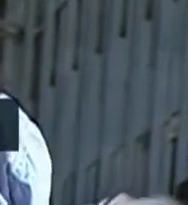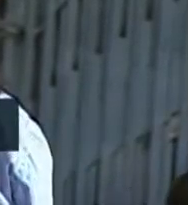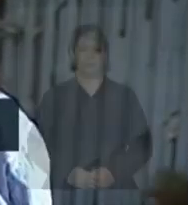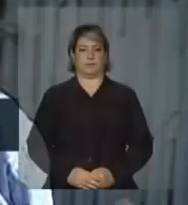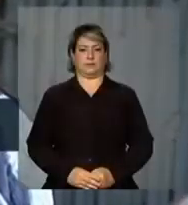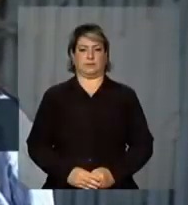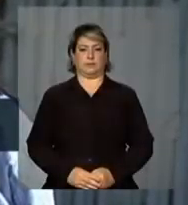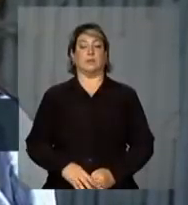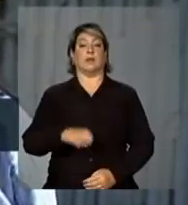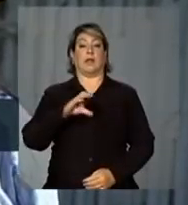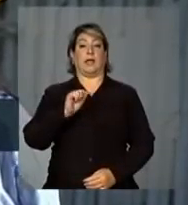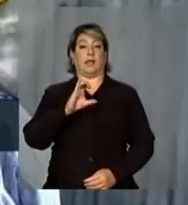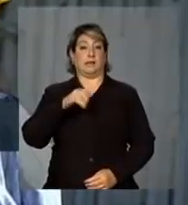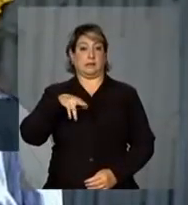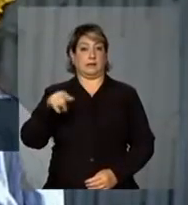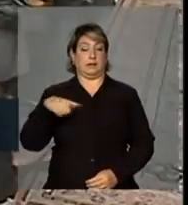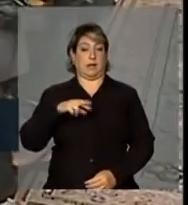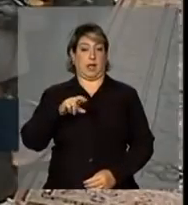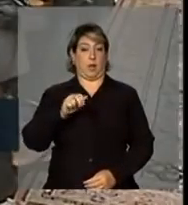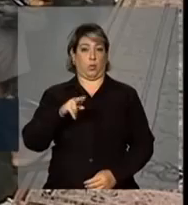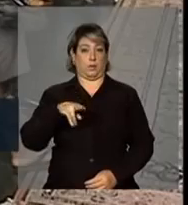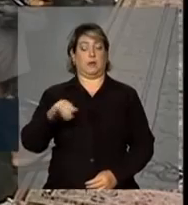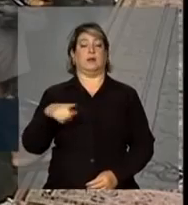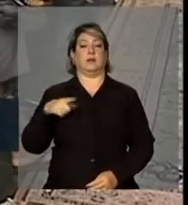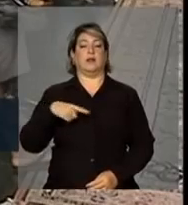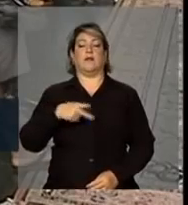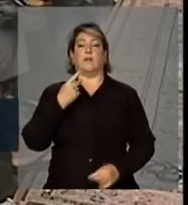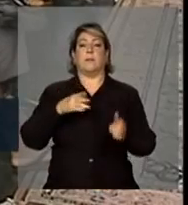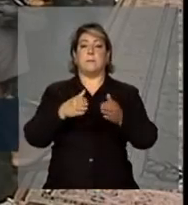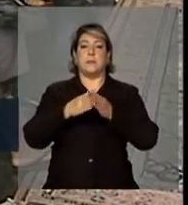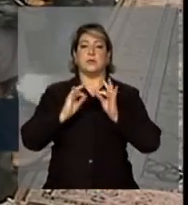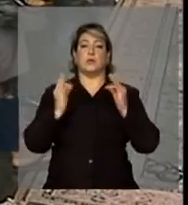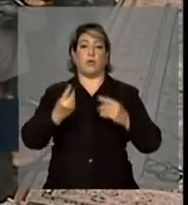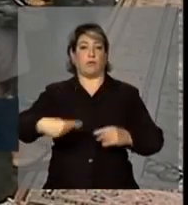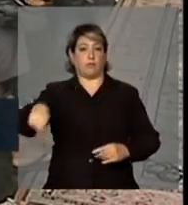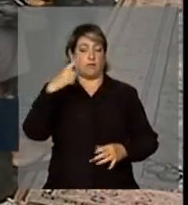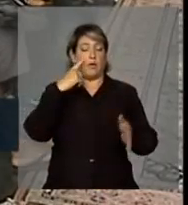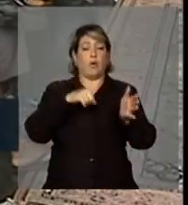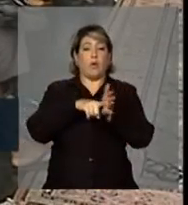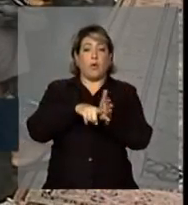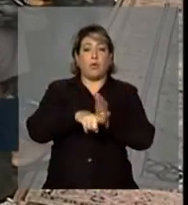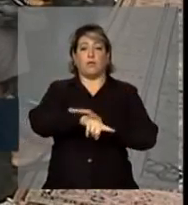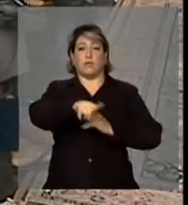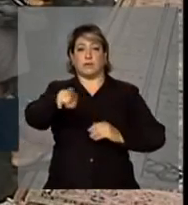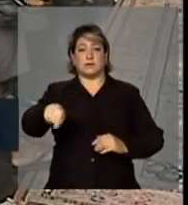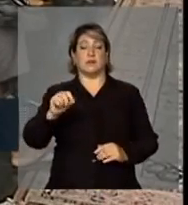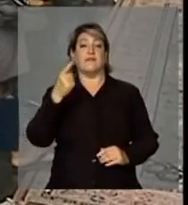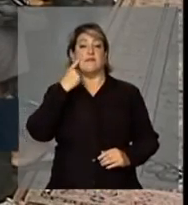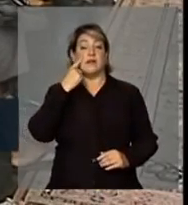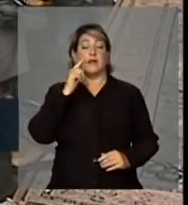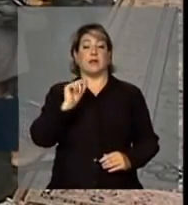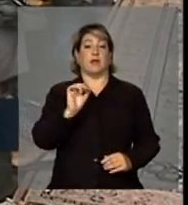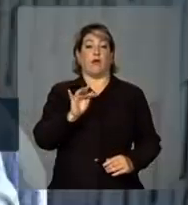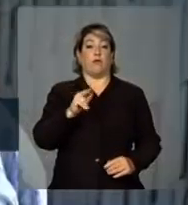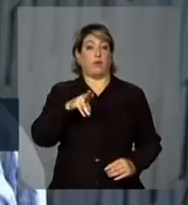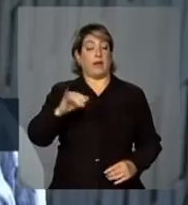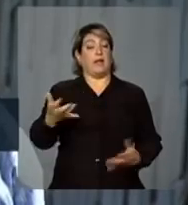pediu para todos vocês, eles consultaram vocês para que a FUNAI